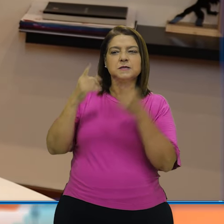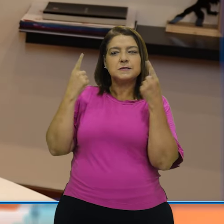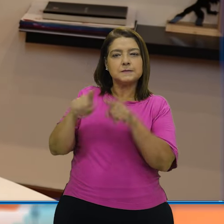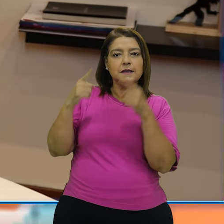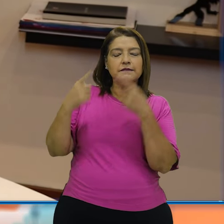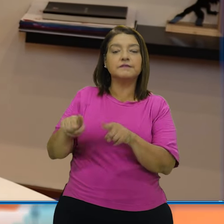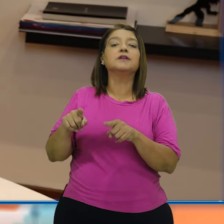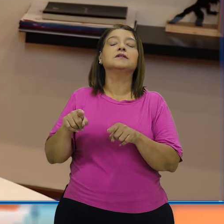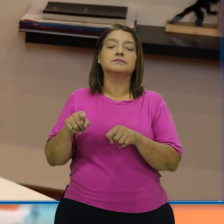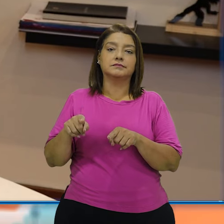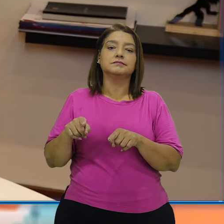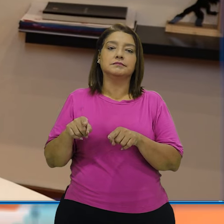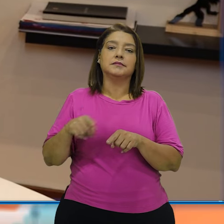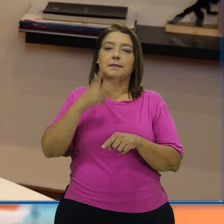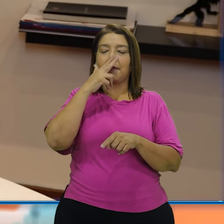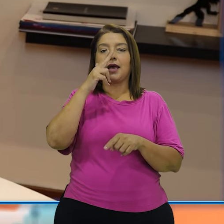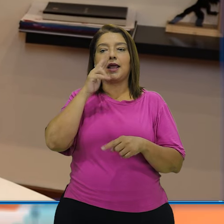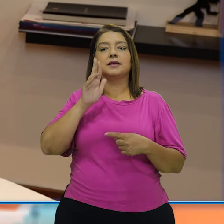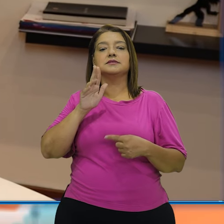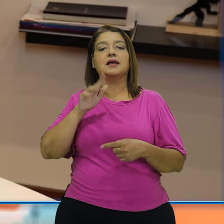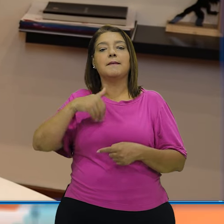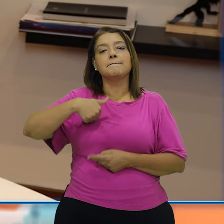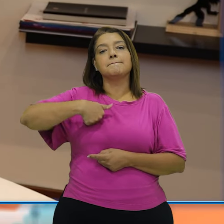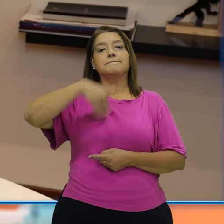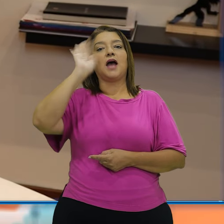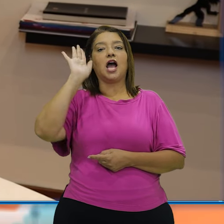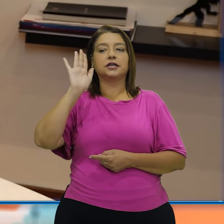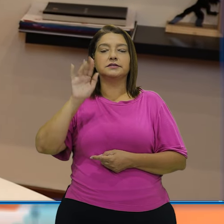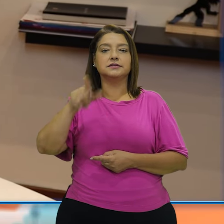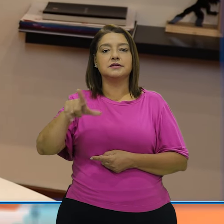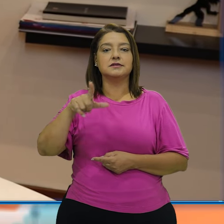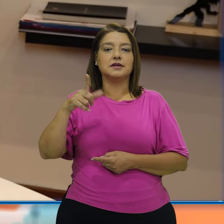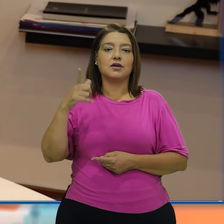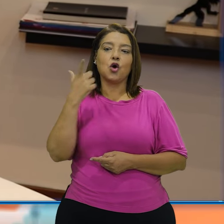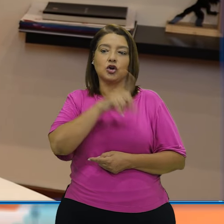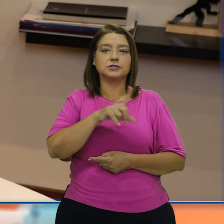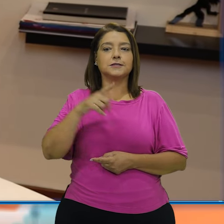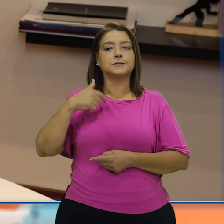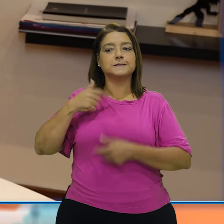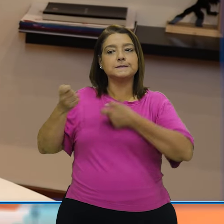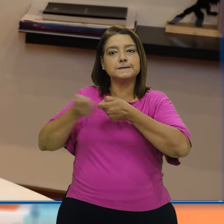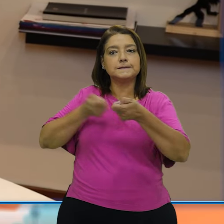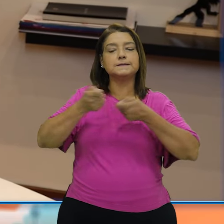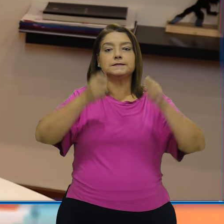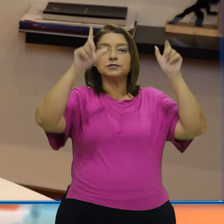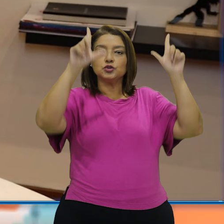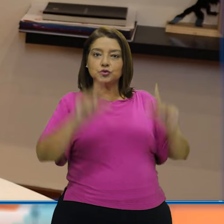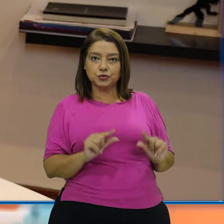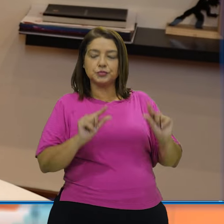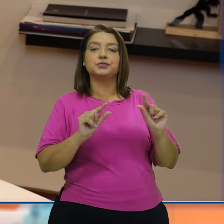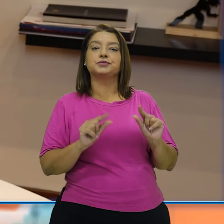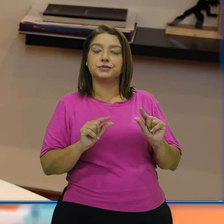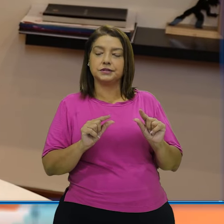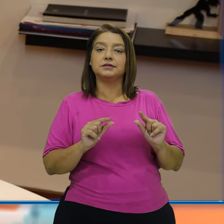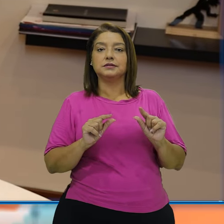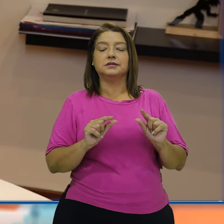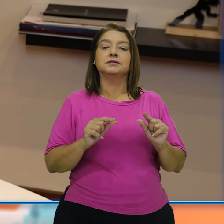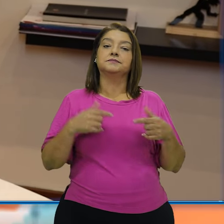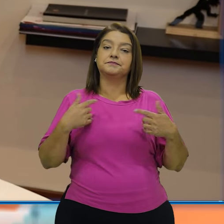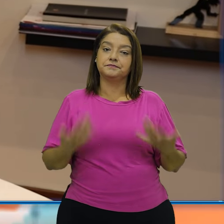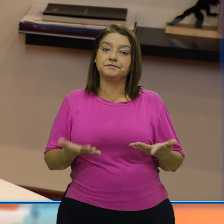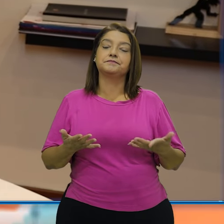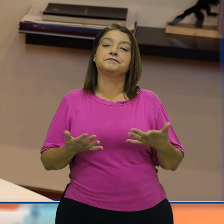desafiadoras, auxiliam automaticamente na autorregulação e na diminuição do estresse. Esse